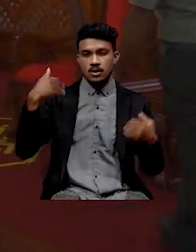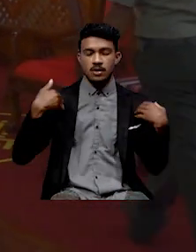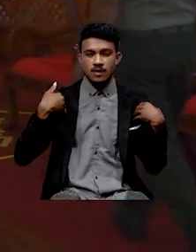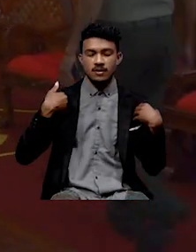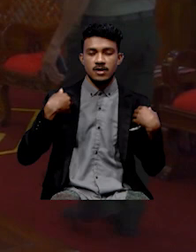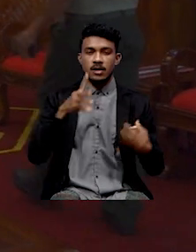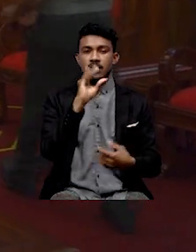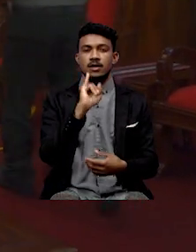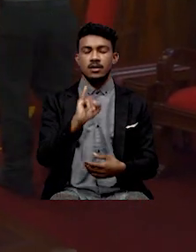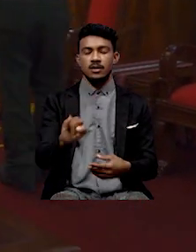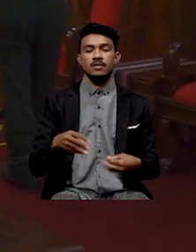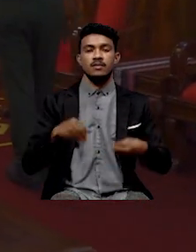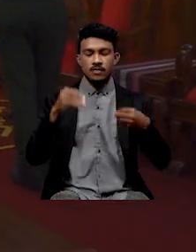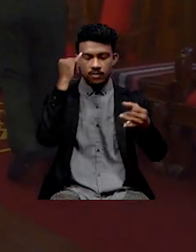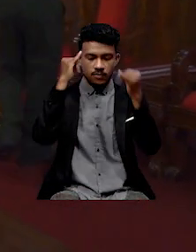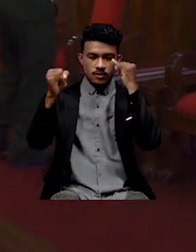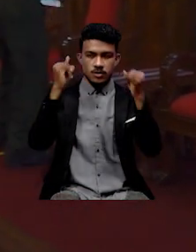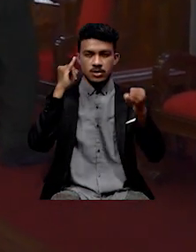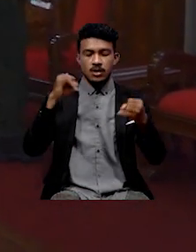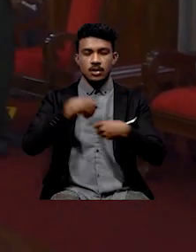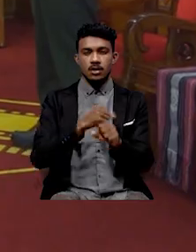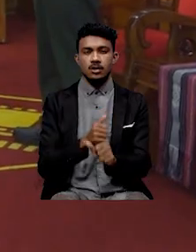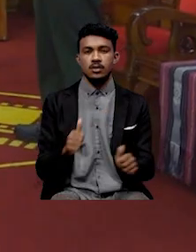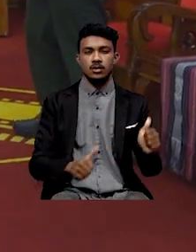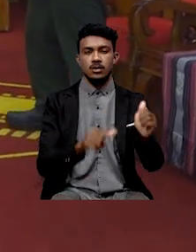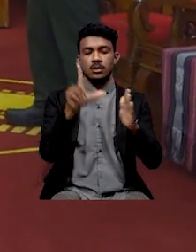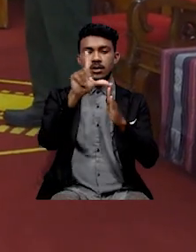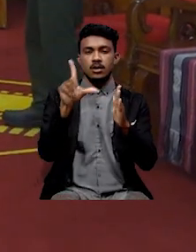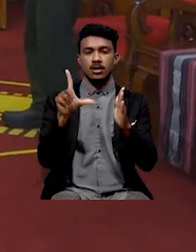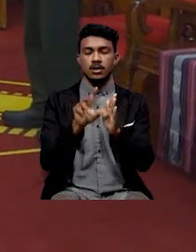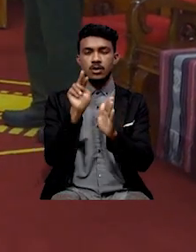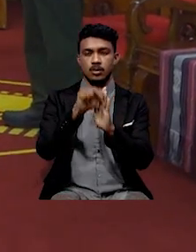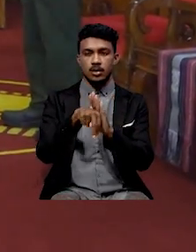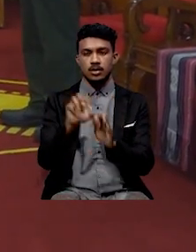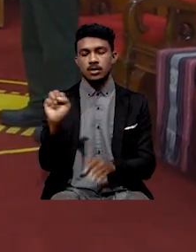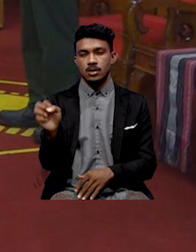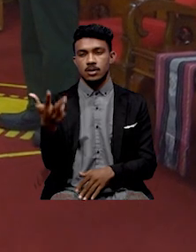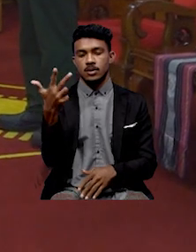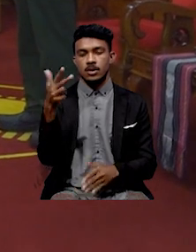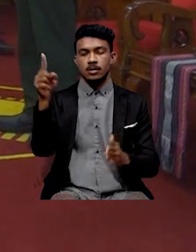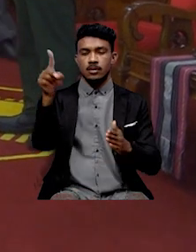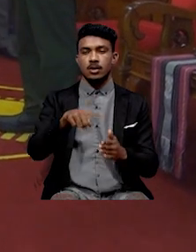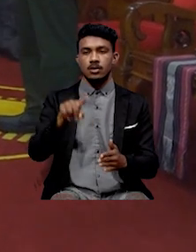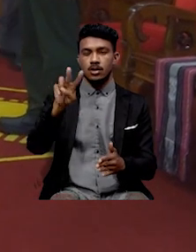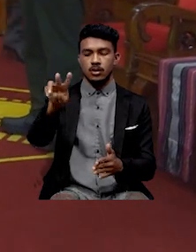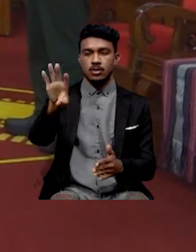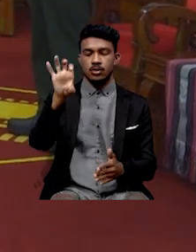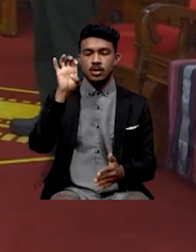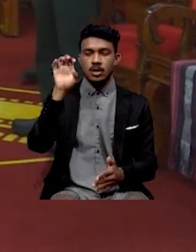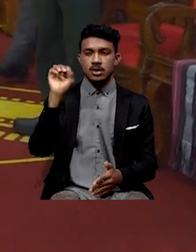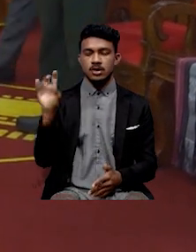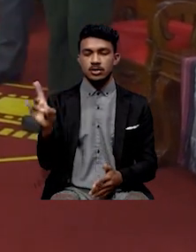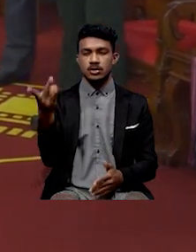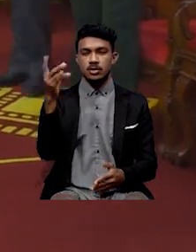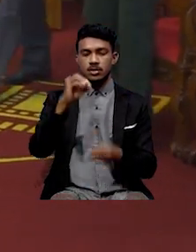Dili, onde informa quando a implementação do Decreto-Lei número Sanulo Recintolo barra Rihunrua Sanulo Recinhito, quando a